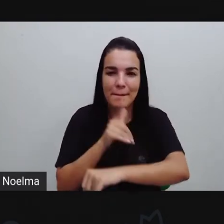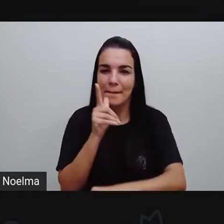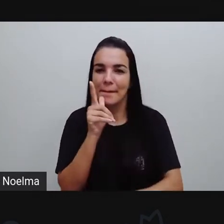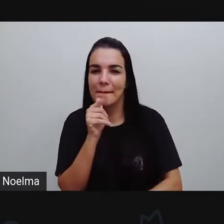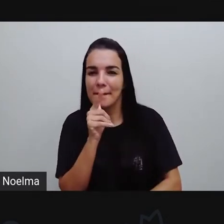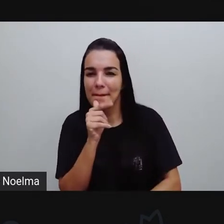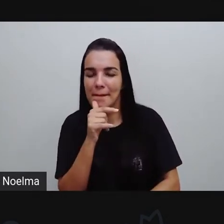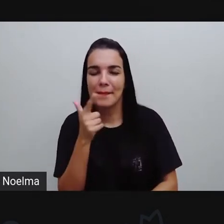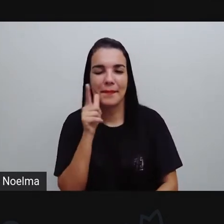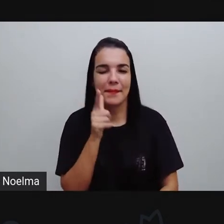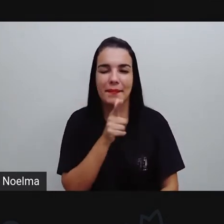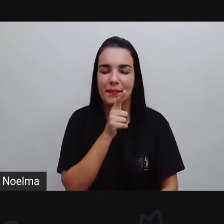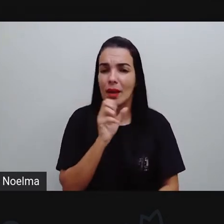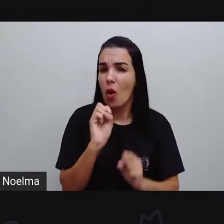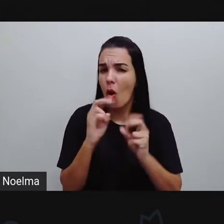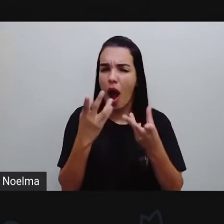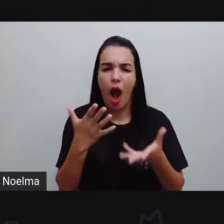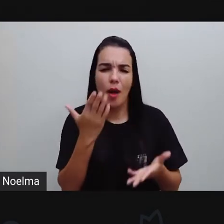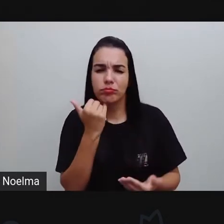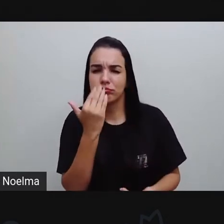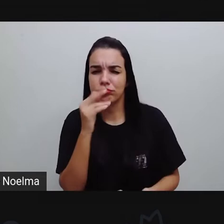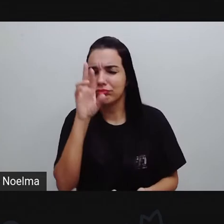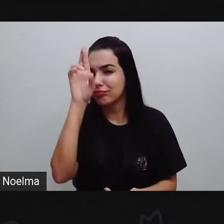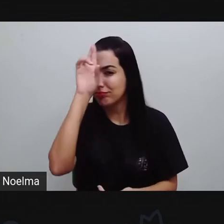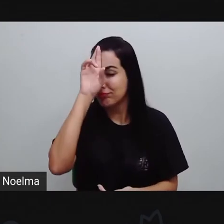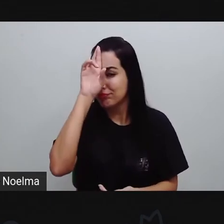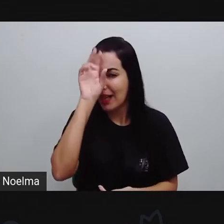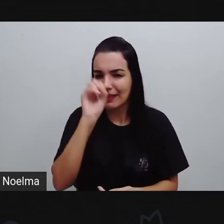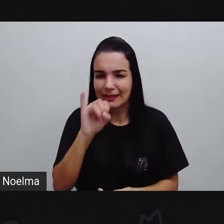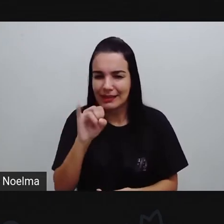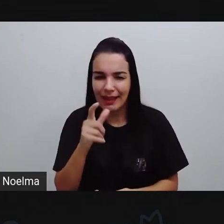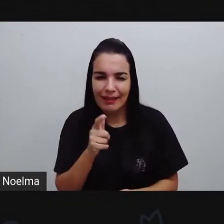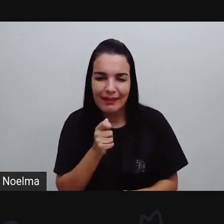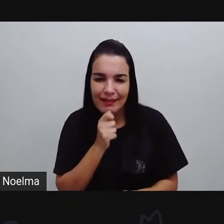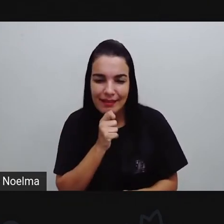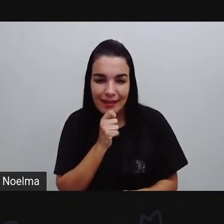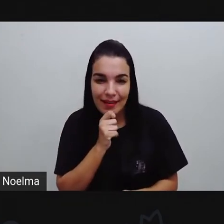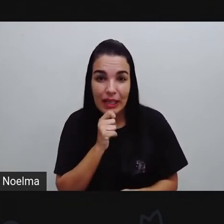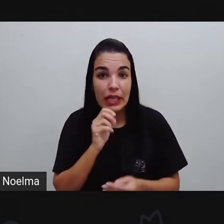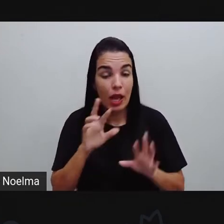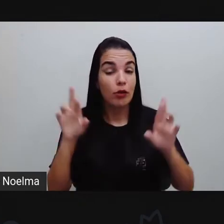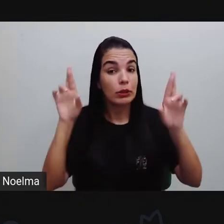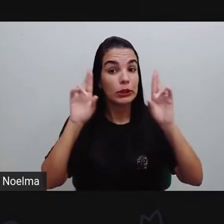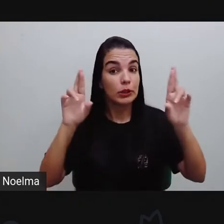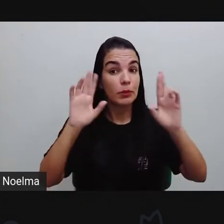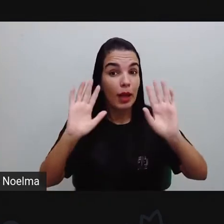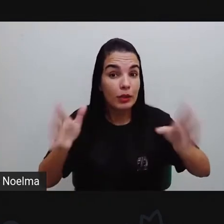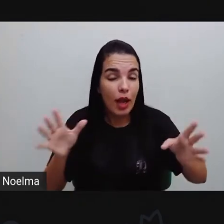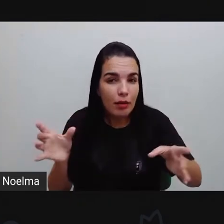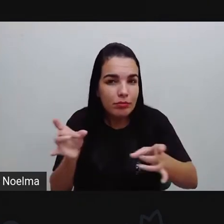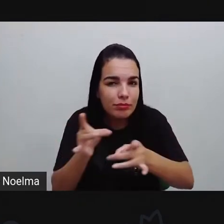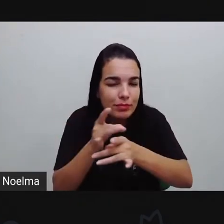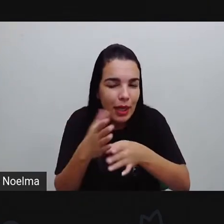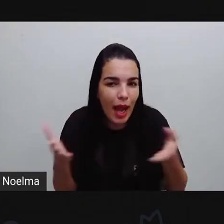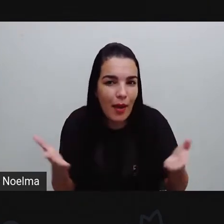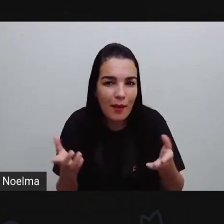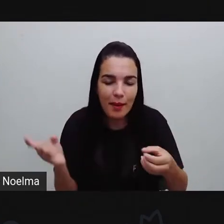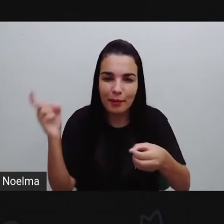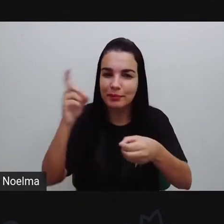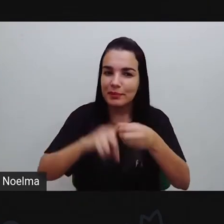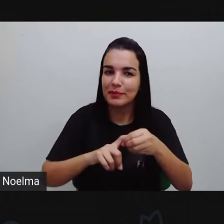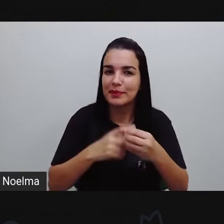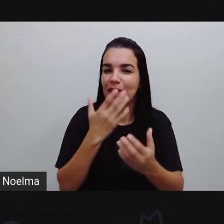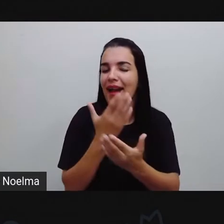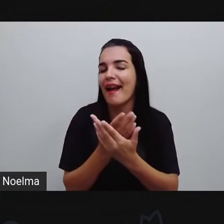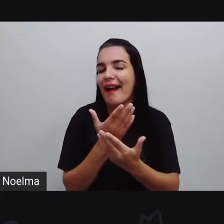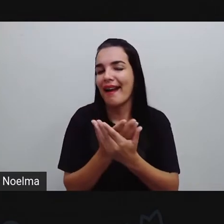um lanchinho, almoçar, quem não almoçou? Eu espero que vocês tenham feito tudo isso, porque nós estamos aqui reunidos para mais